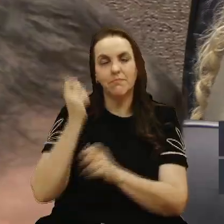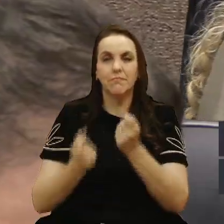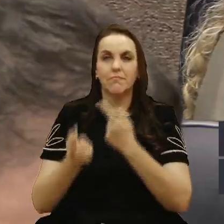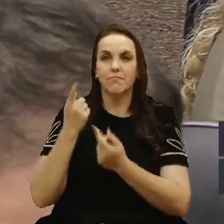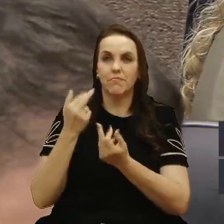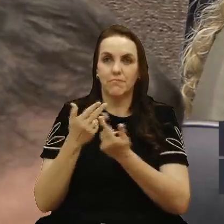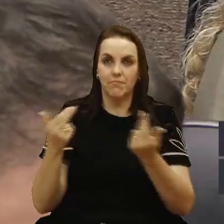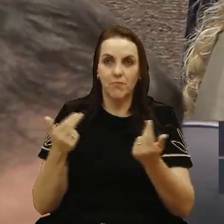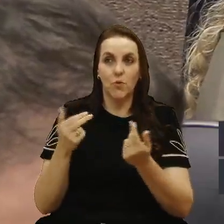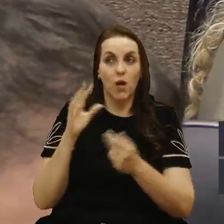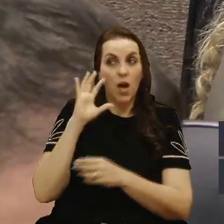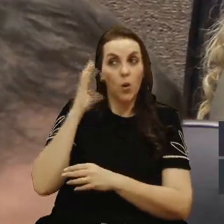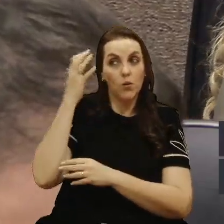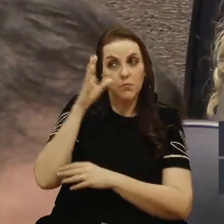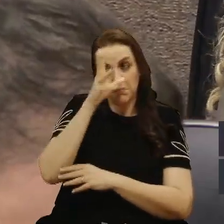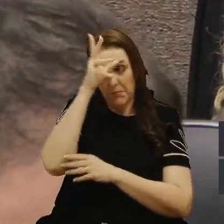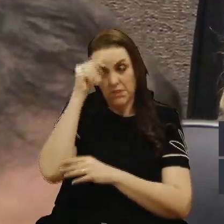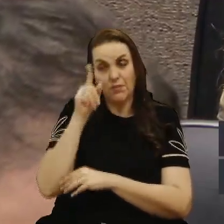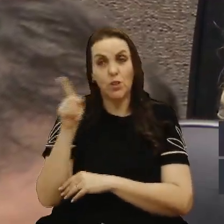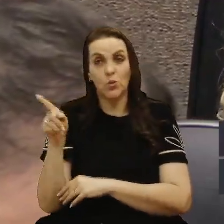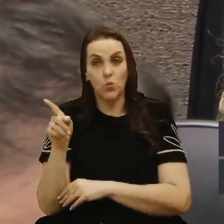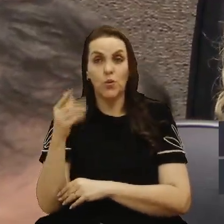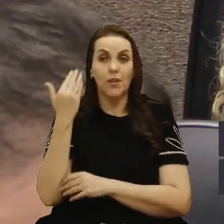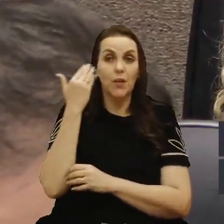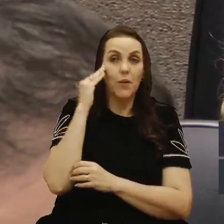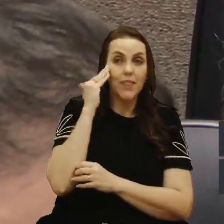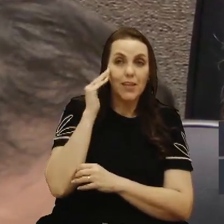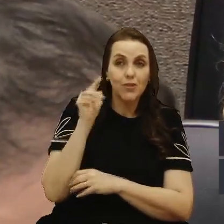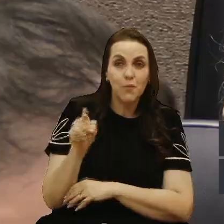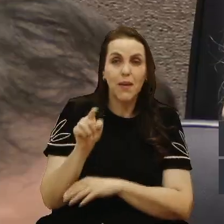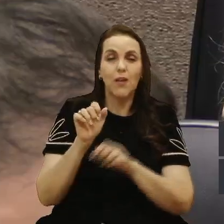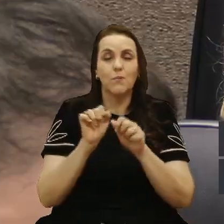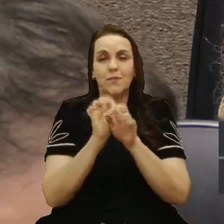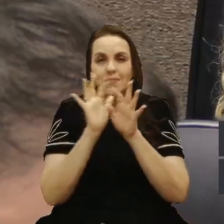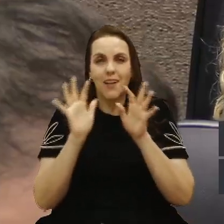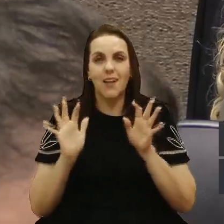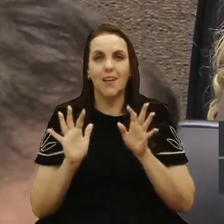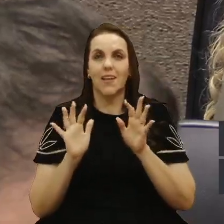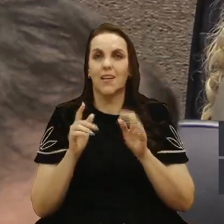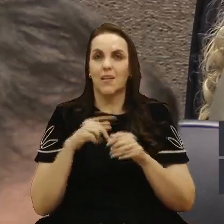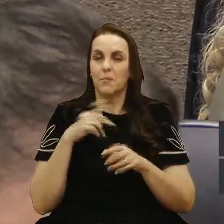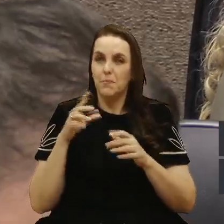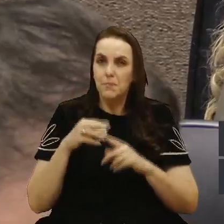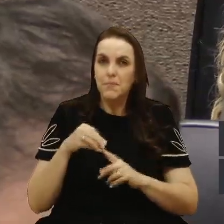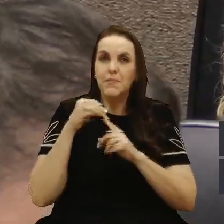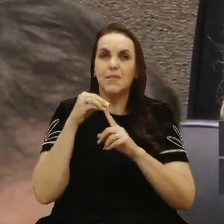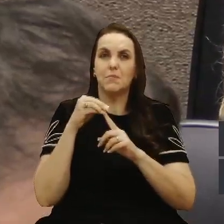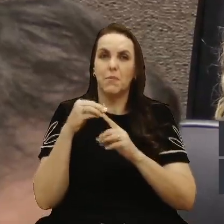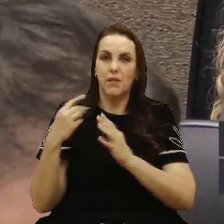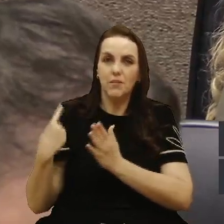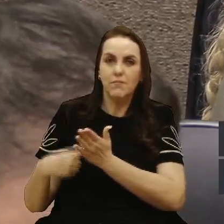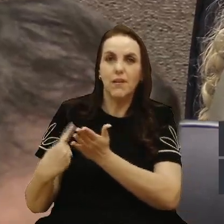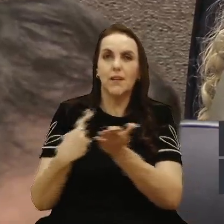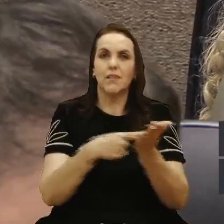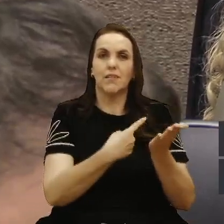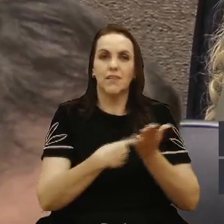do Executivo, exatamente pelo entendimento que o senhor tem, mas principalmente por essa conciliação